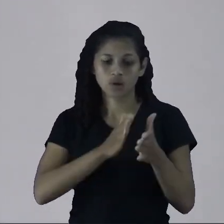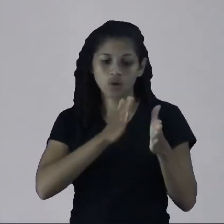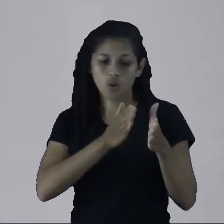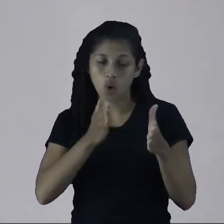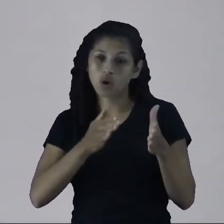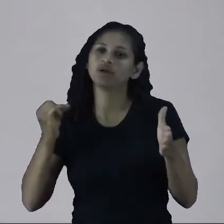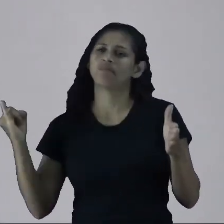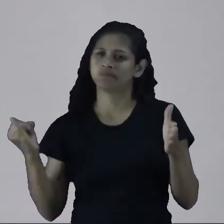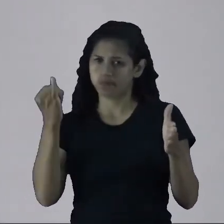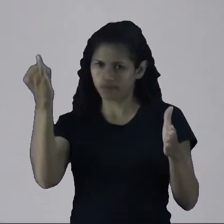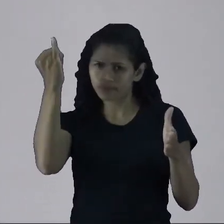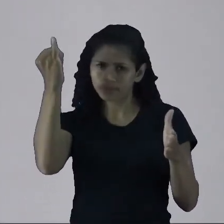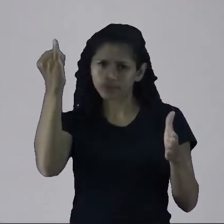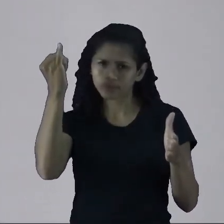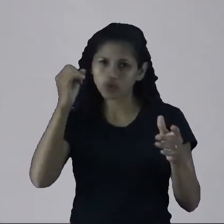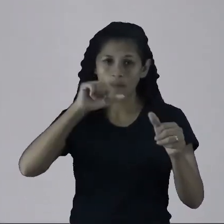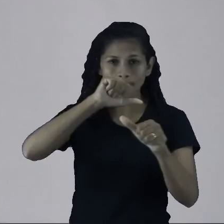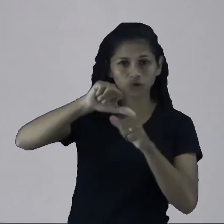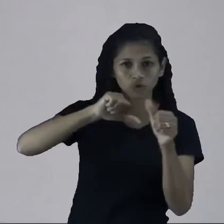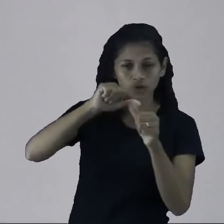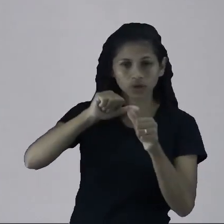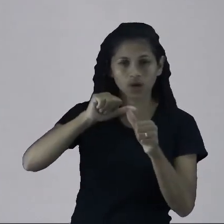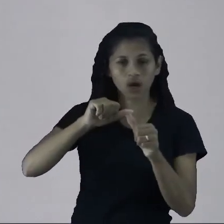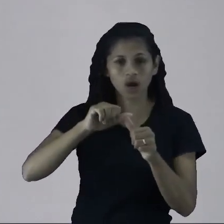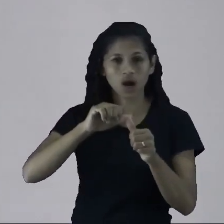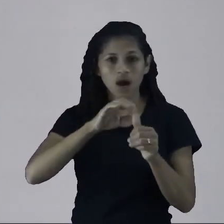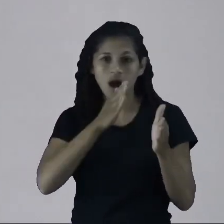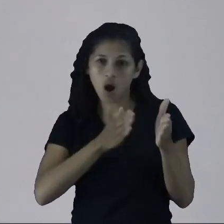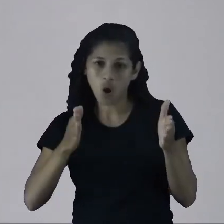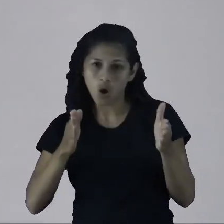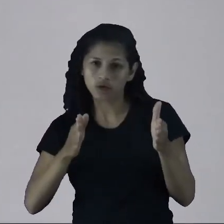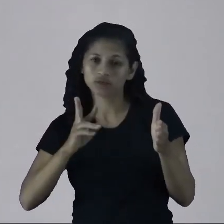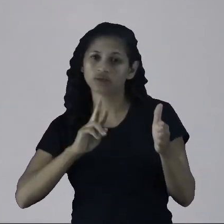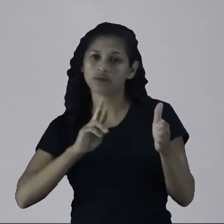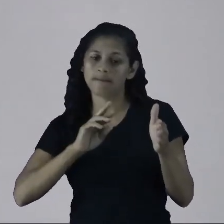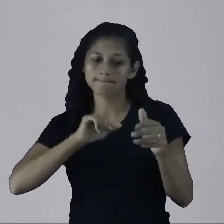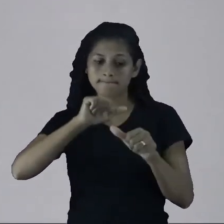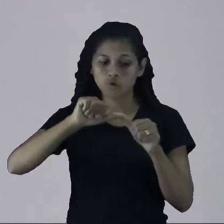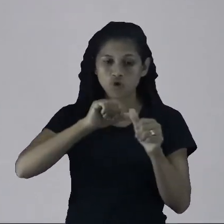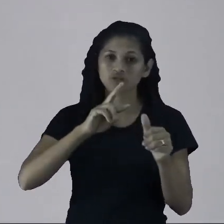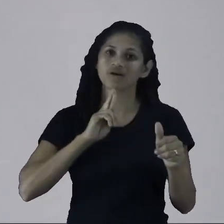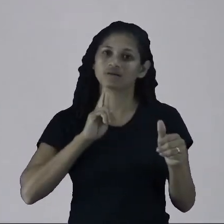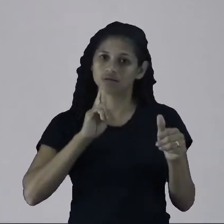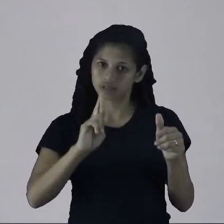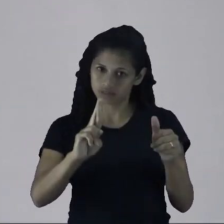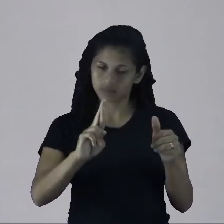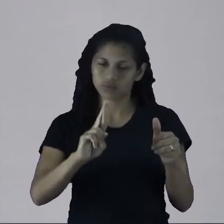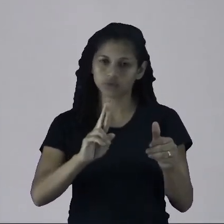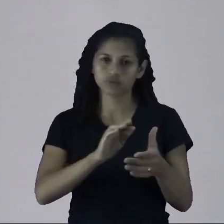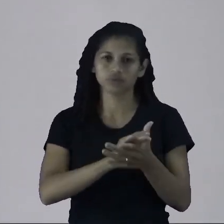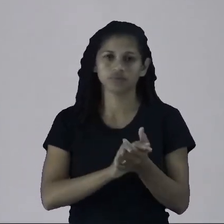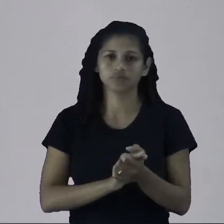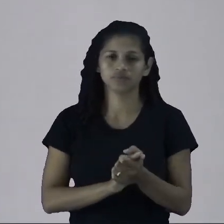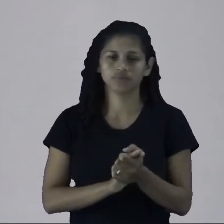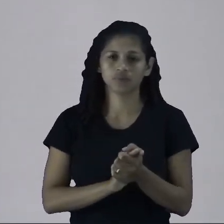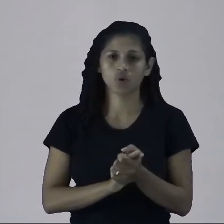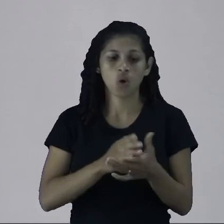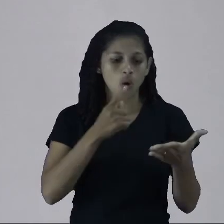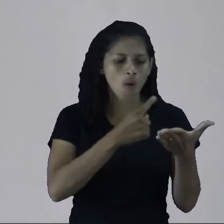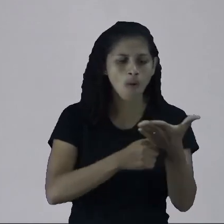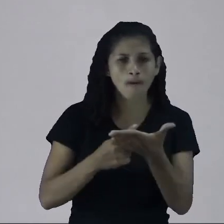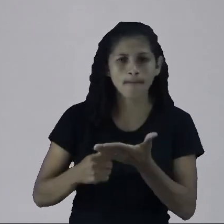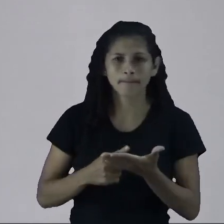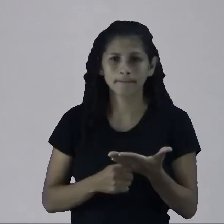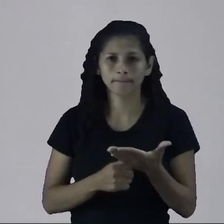ordem importa, mudou a ordem, muda a resposta. Arranjo, a ordem importa, muda a ordem, muda a resposta.